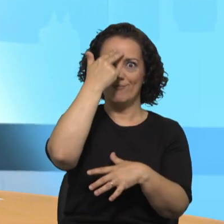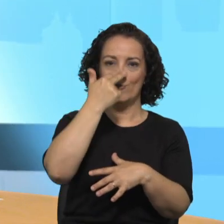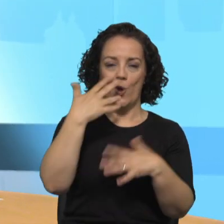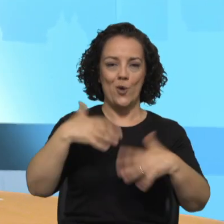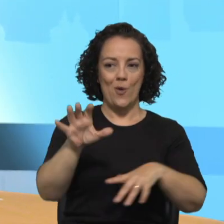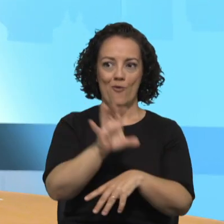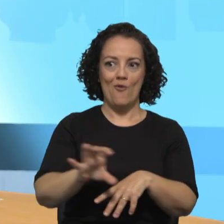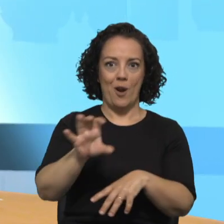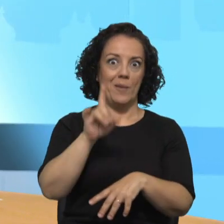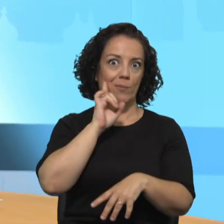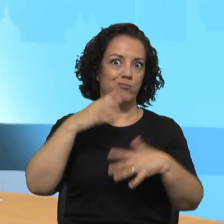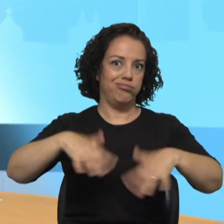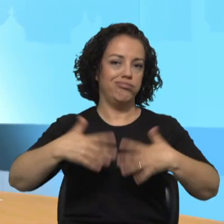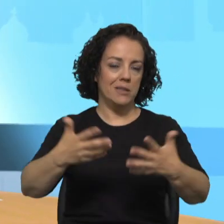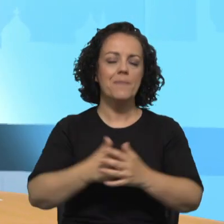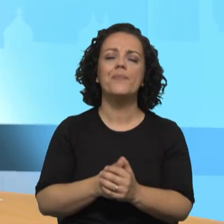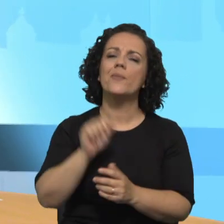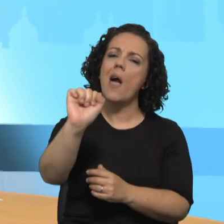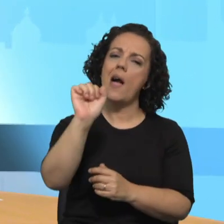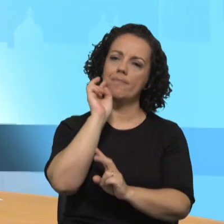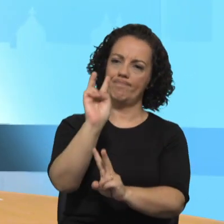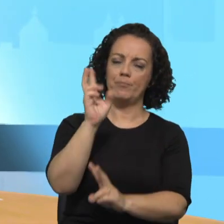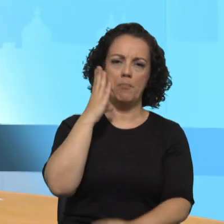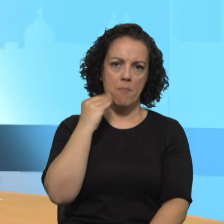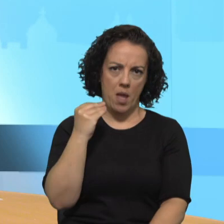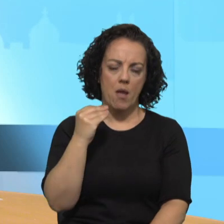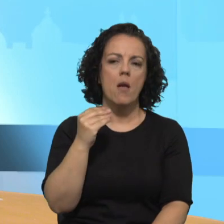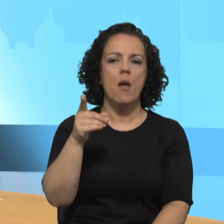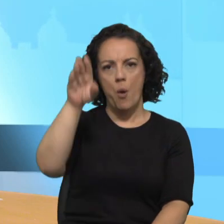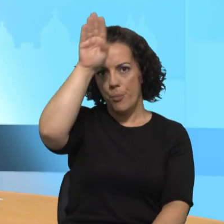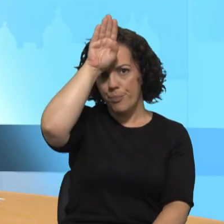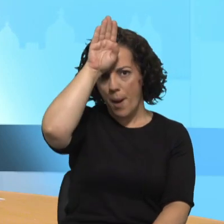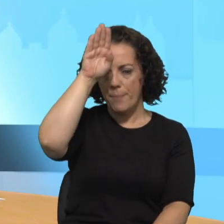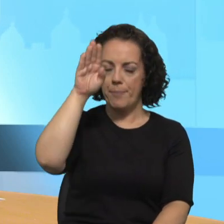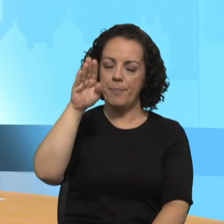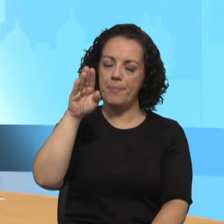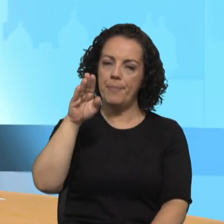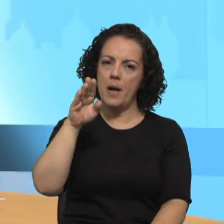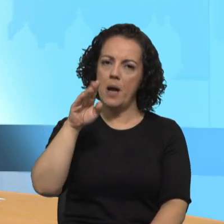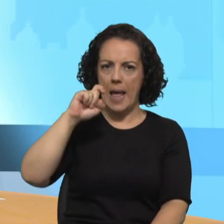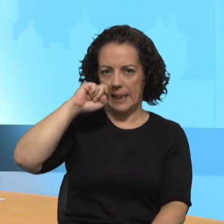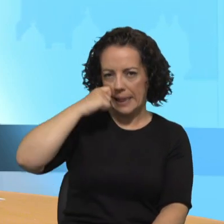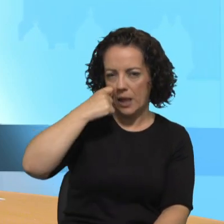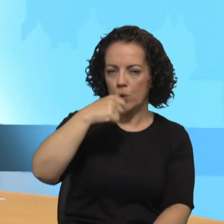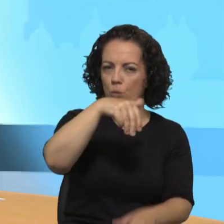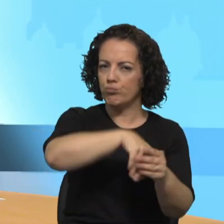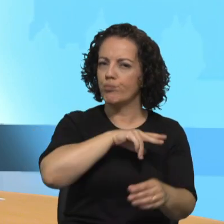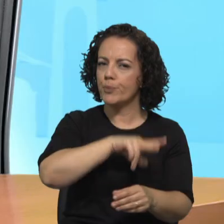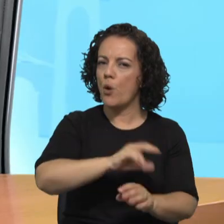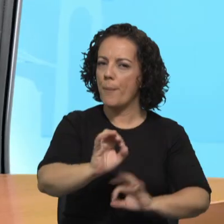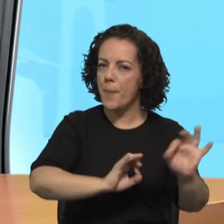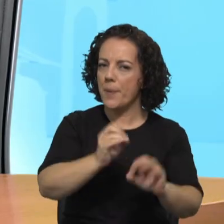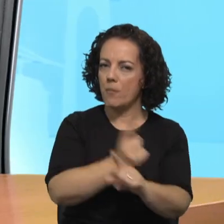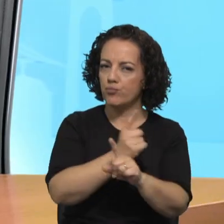fundamental. A percepção que tiveste foi, de facto, que o Papa está acompanhado de perto esta preparação para a jornada. Sim, sem dúvida. E